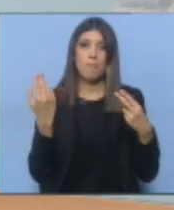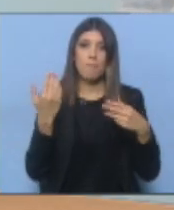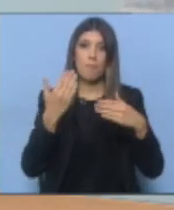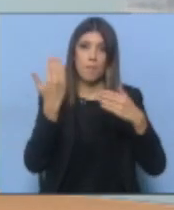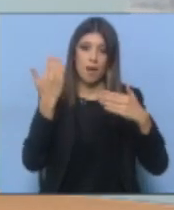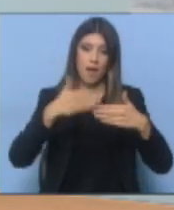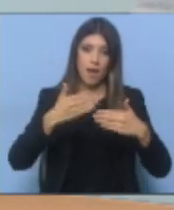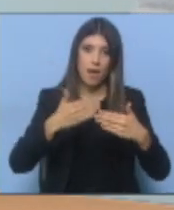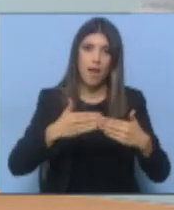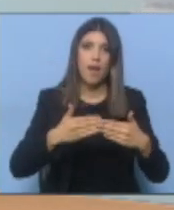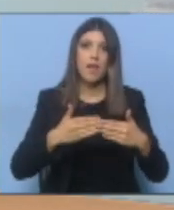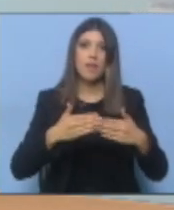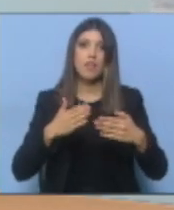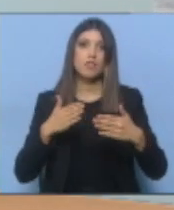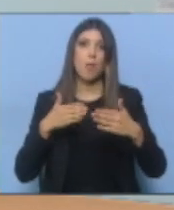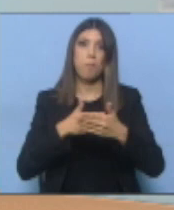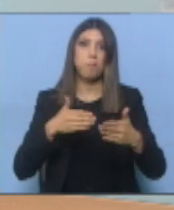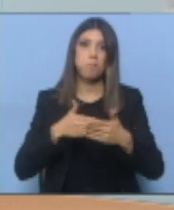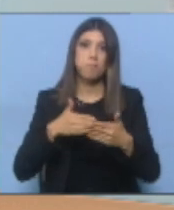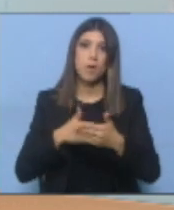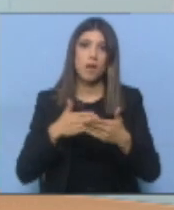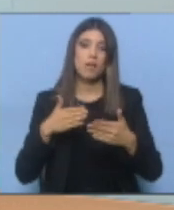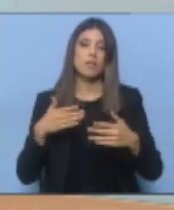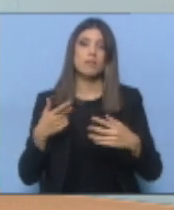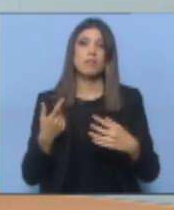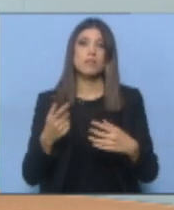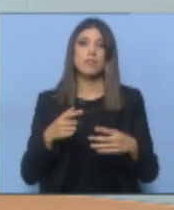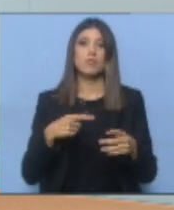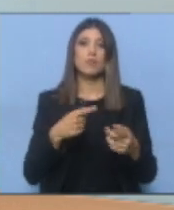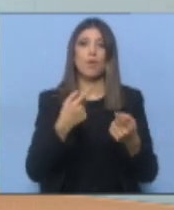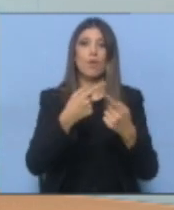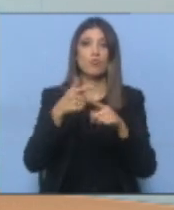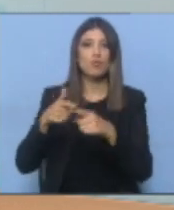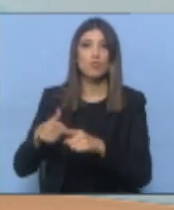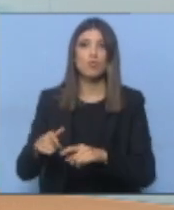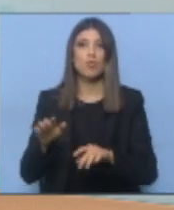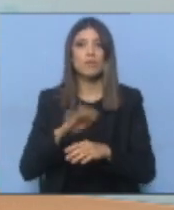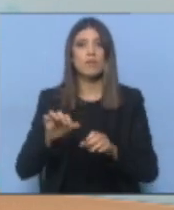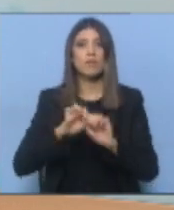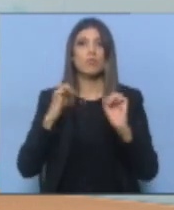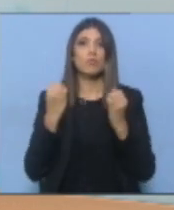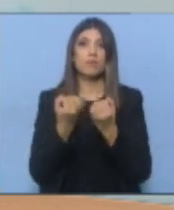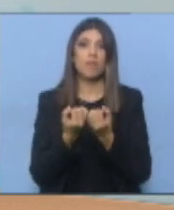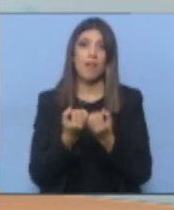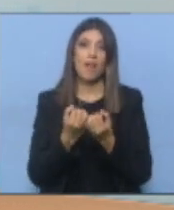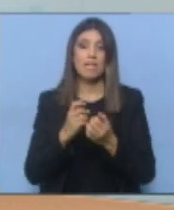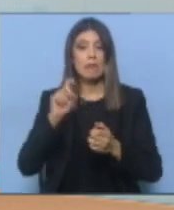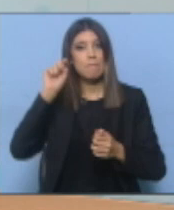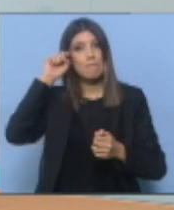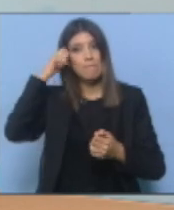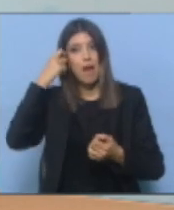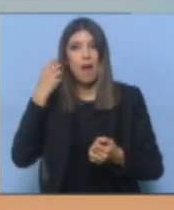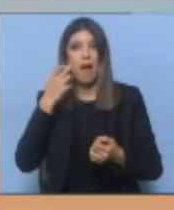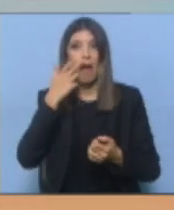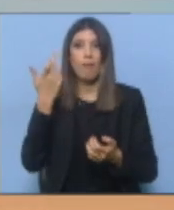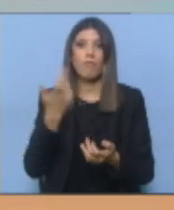de acesso a vários, àqueles que se encontram em situação social problemática e desfavorecida,